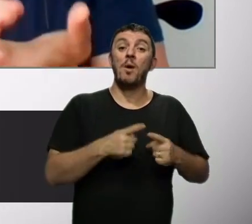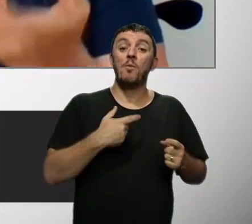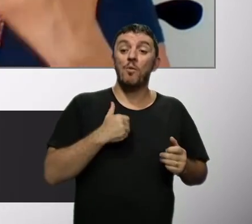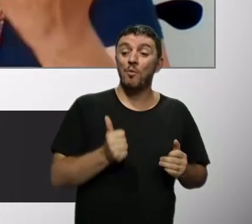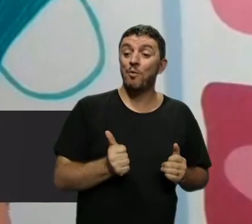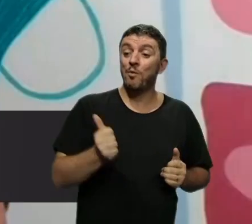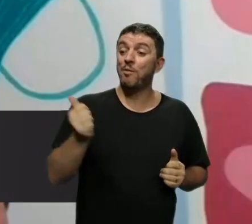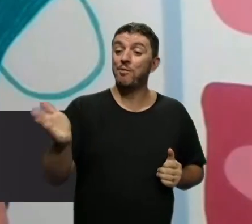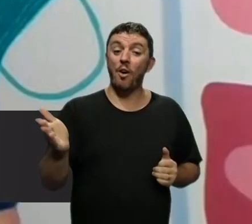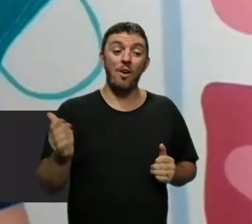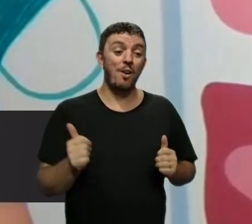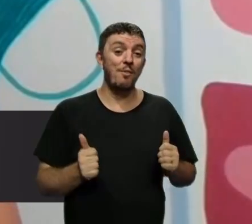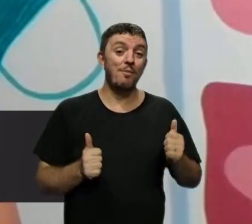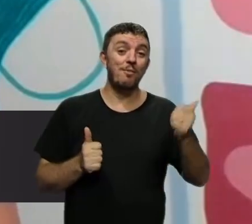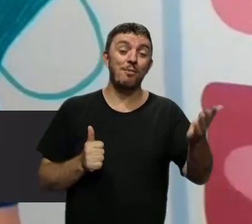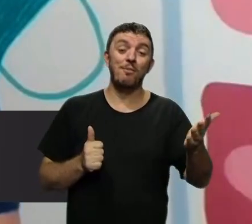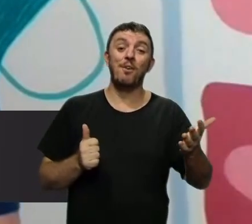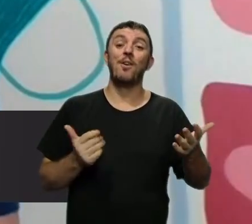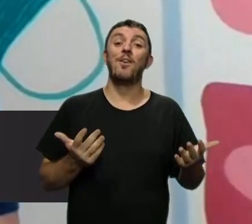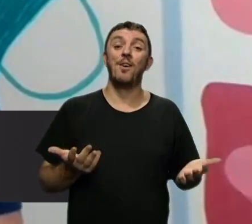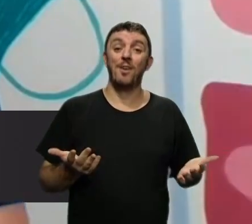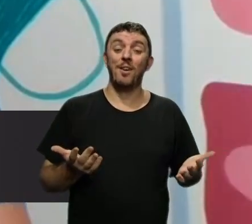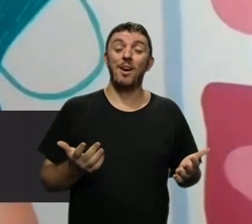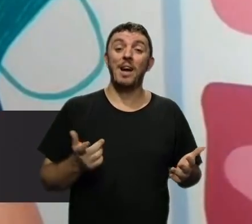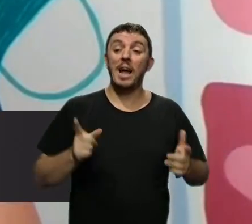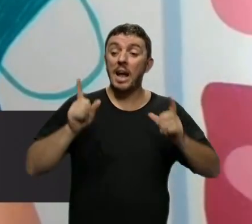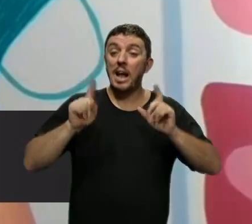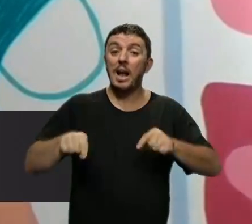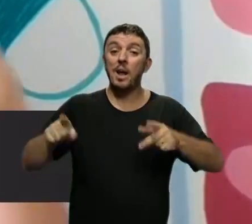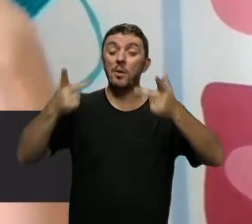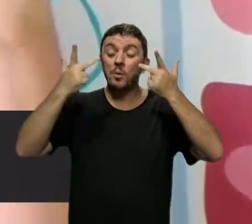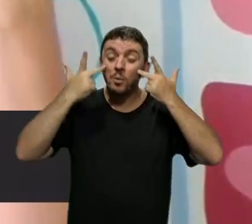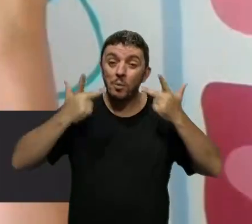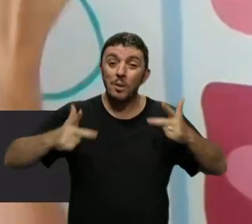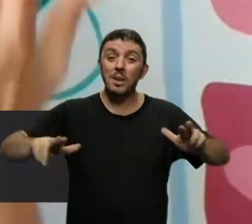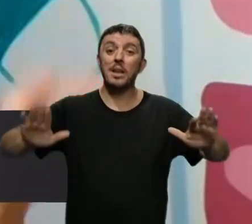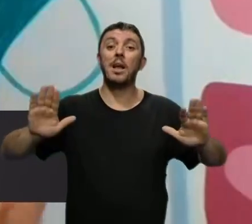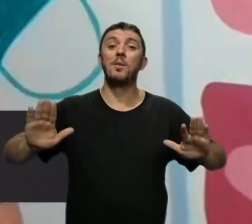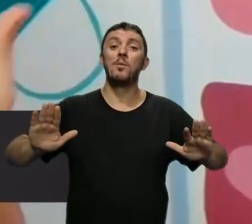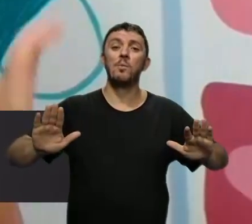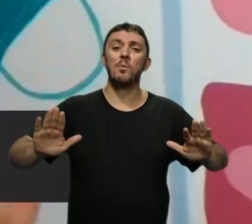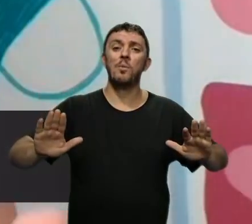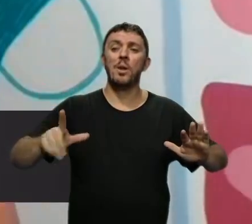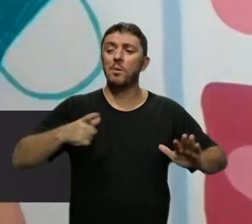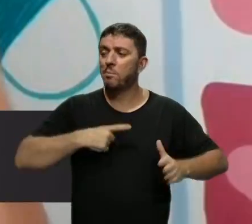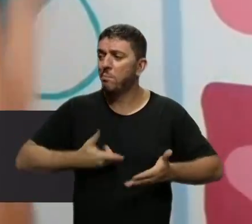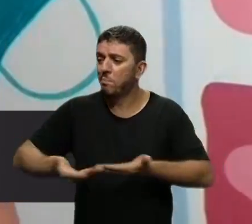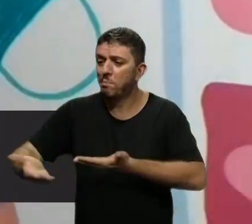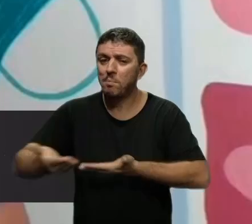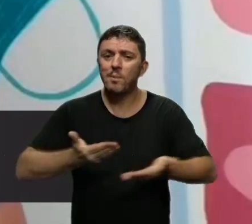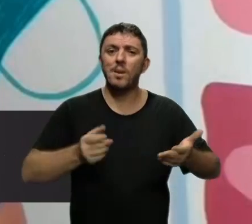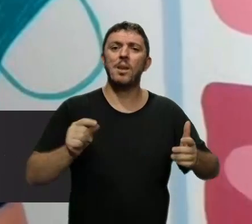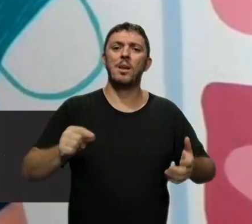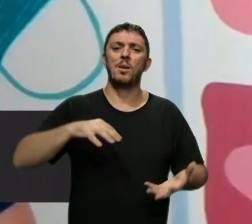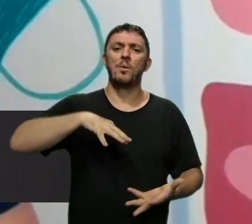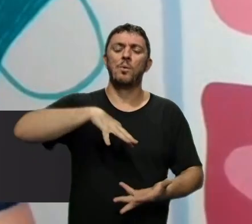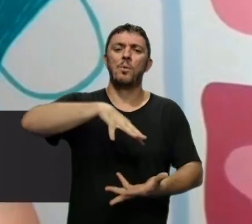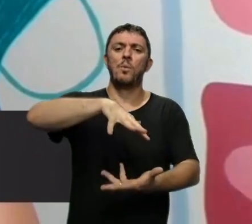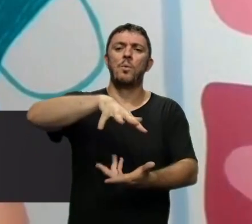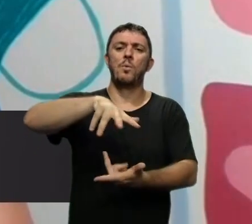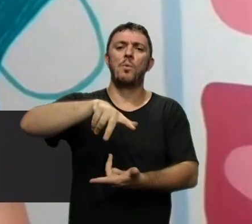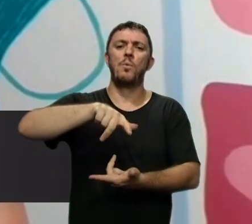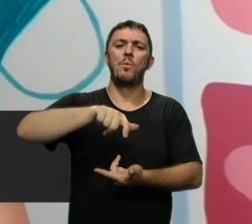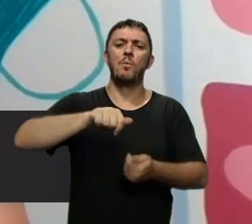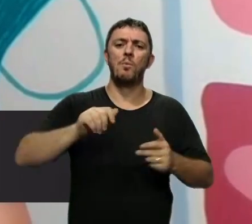sai para fora, que a gente está numa área natural, que a gente está nessa relação com o mundo